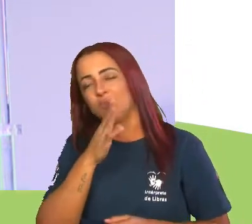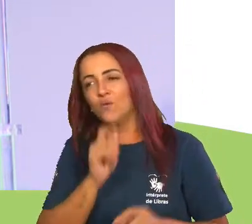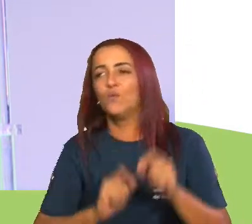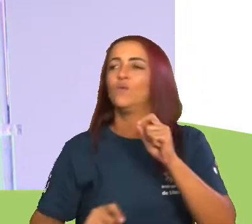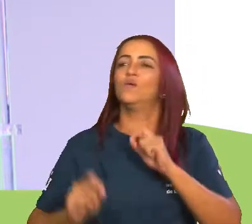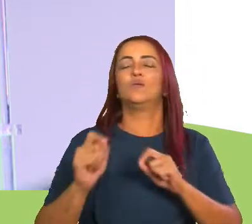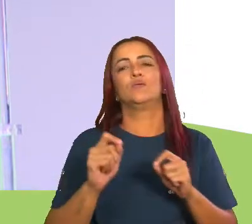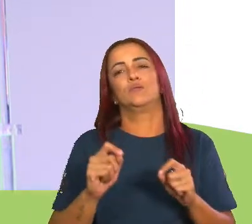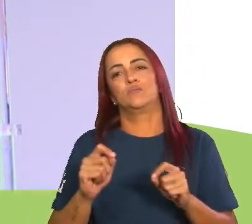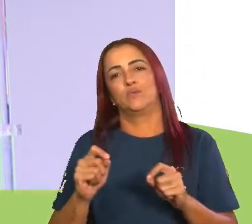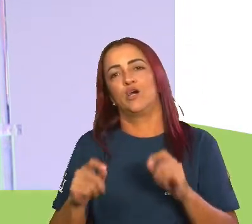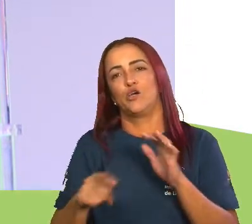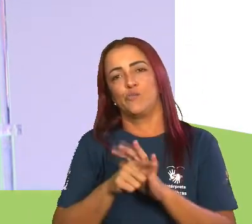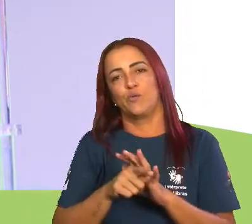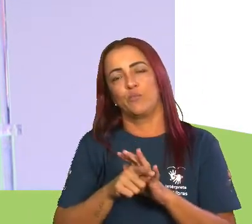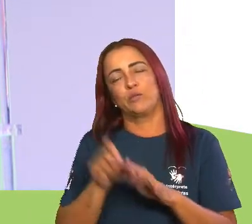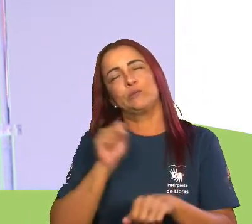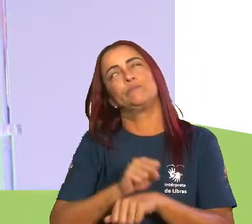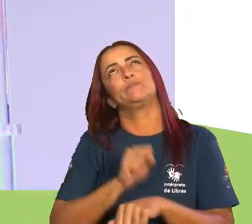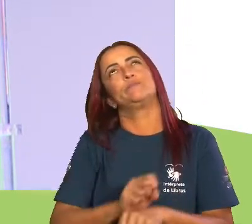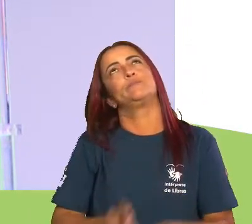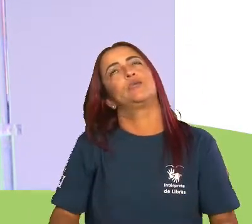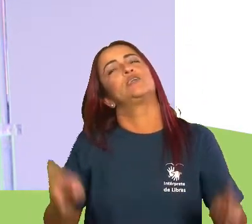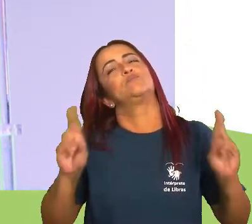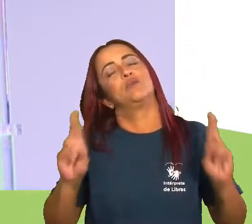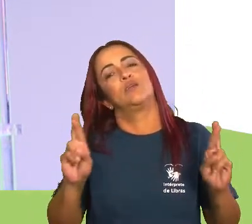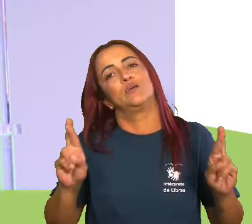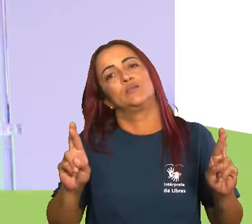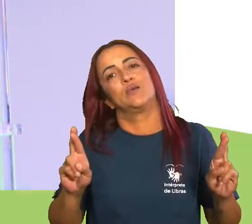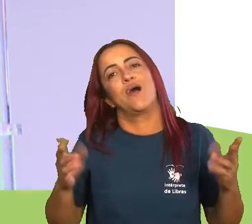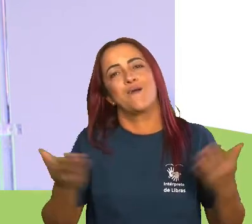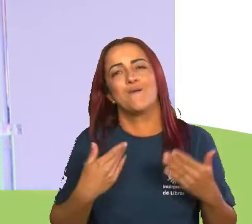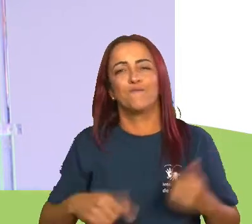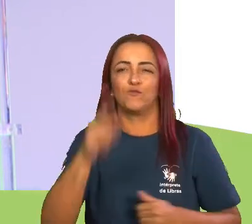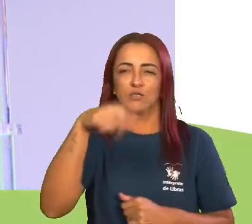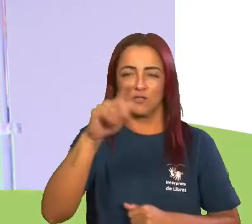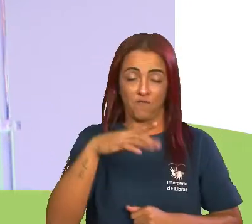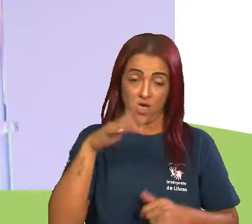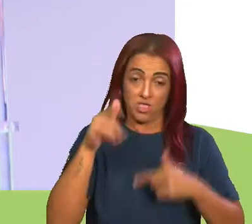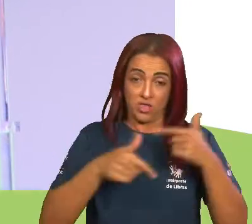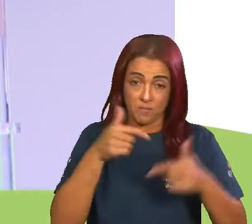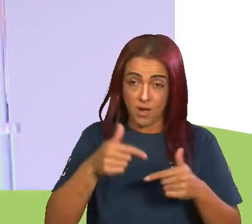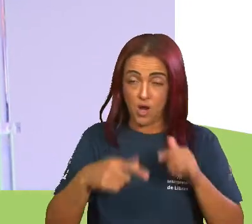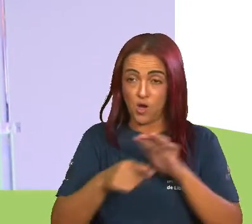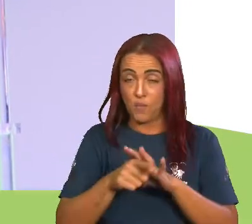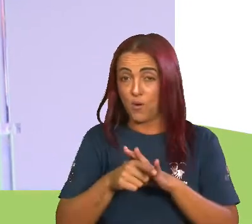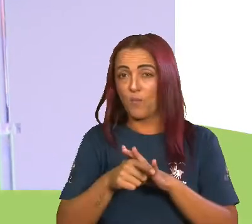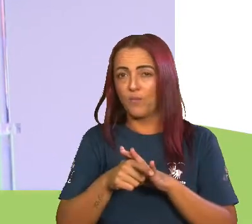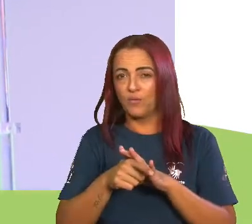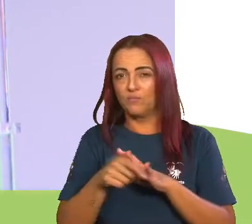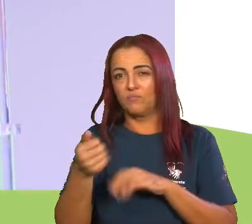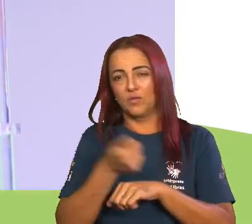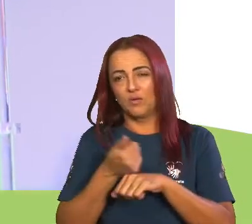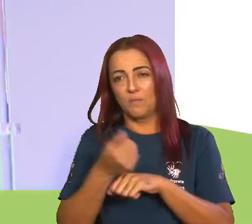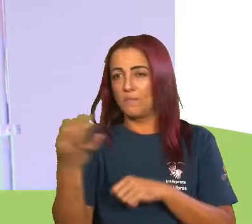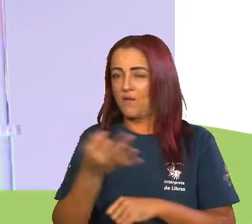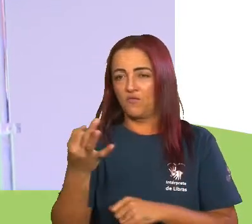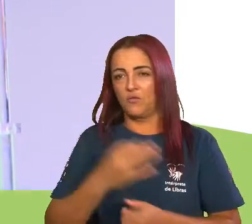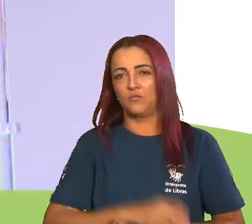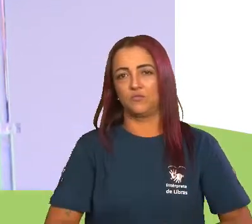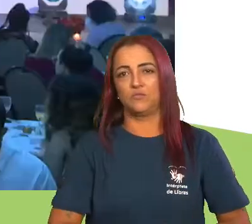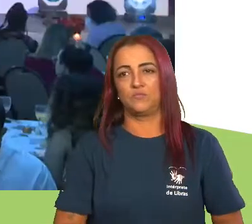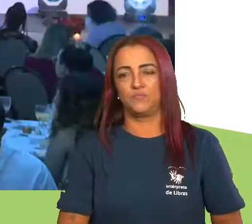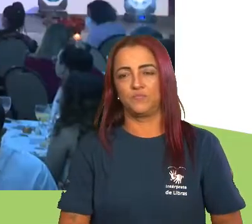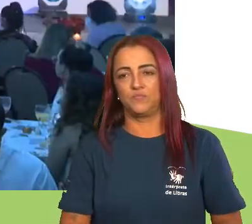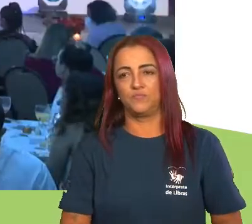muitas altas doses de esperança. Agora vocês vão ter o gostinho do trabalho desse profissional tão incrível, olha só.